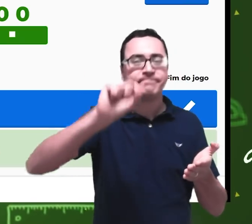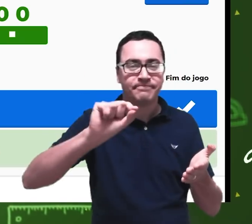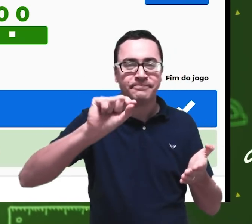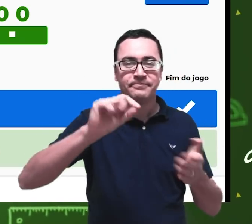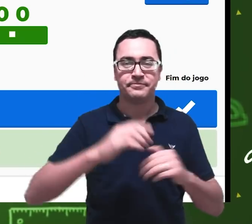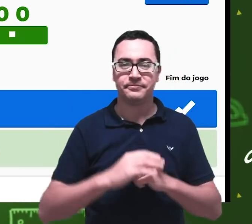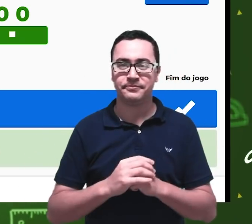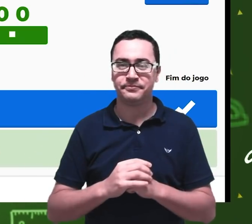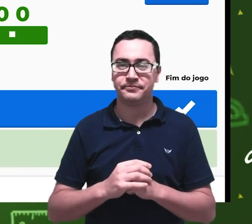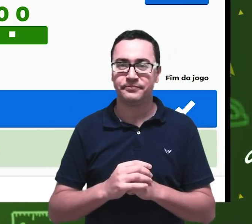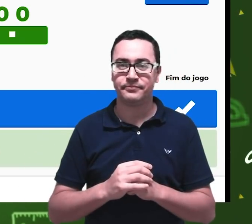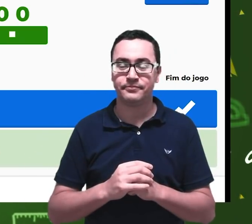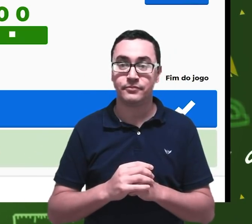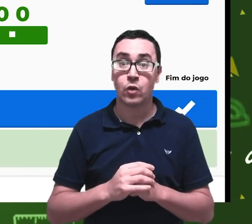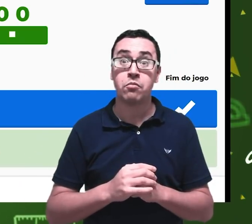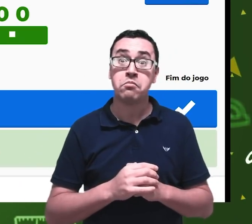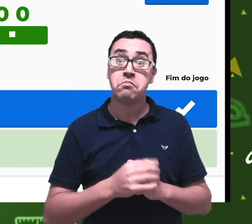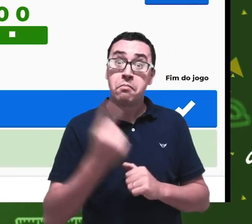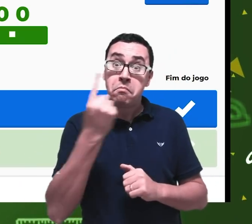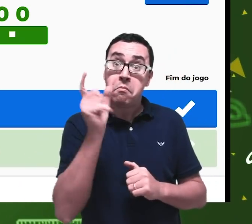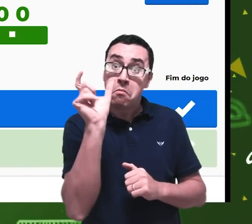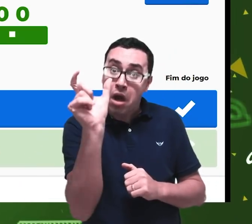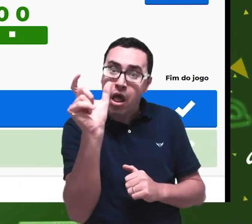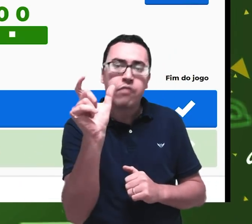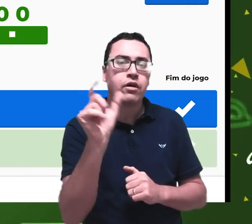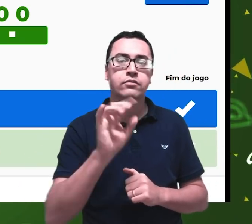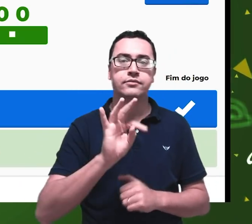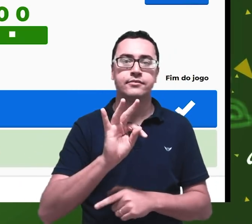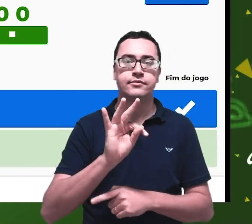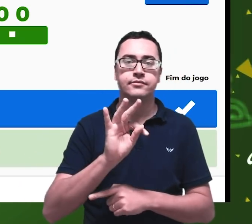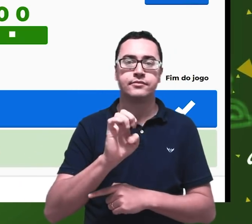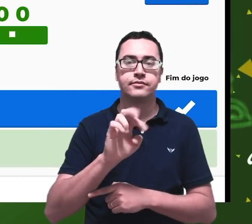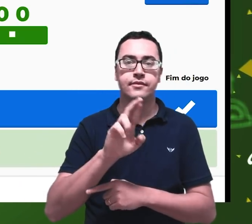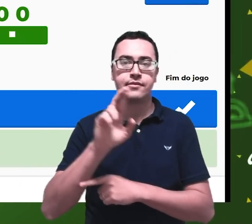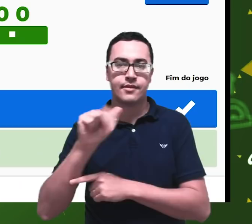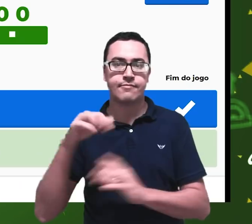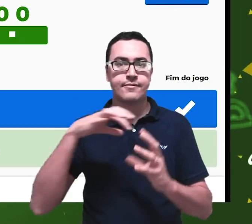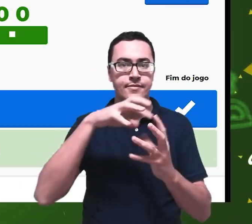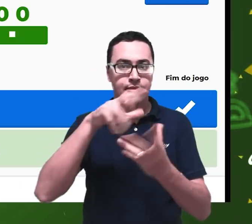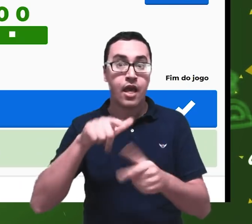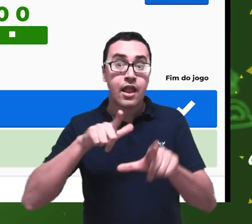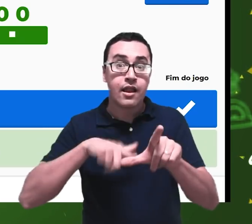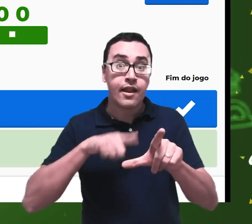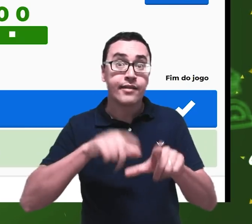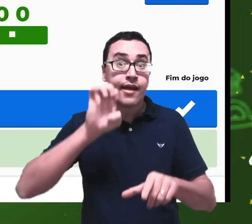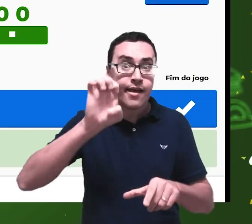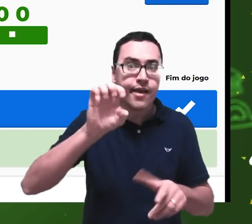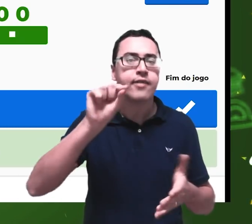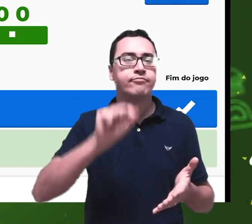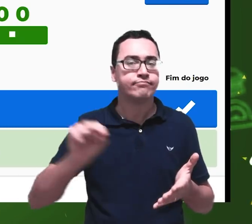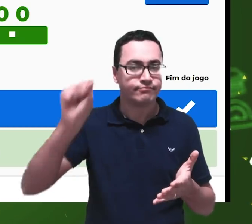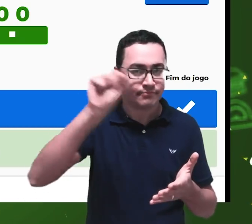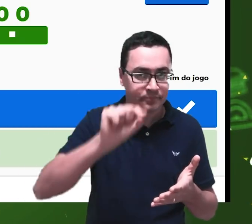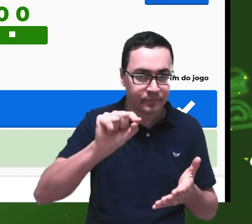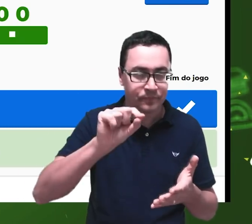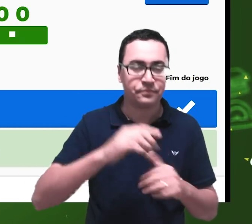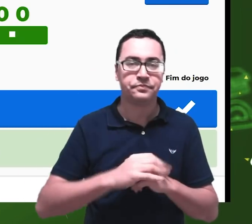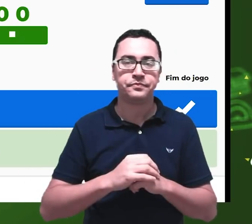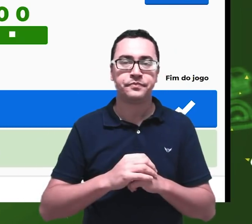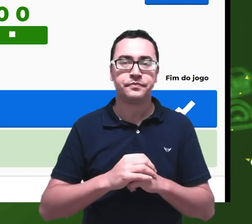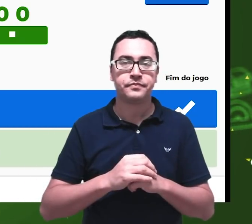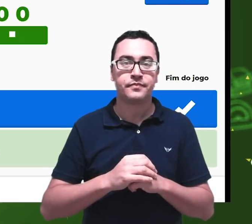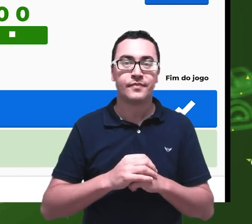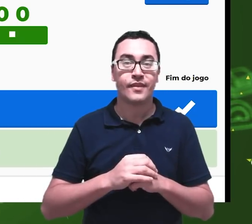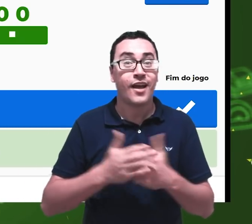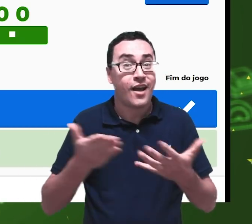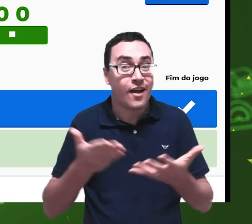Vamos lá? A primeira palavra foi terra. Eu pedi para circular a letra E. E